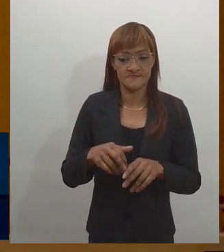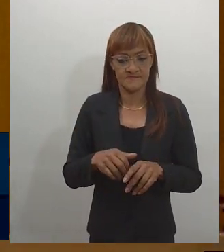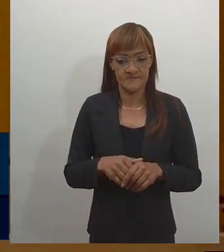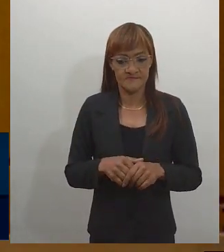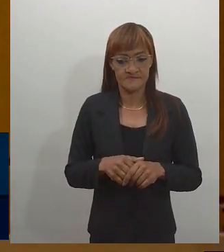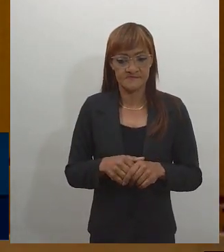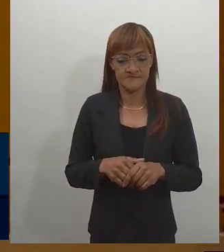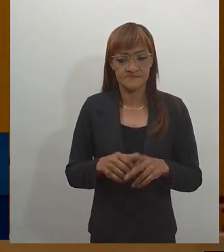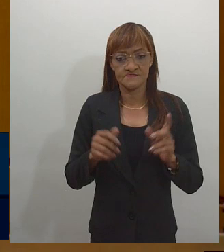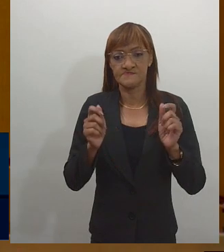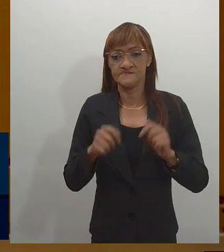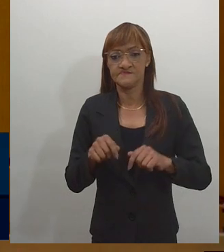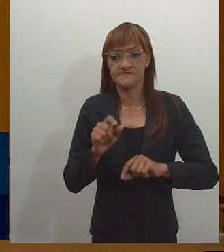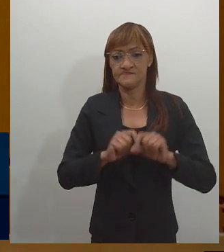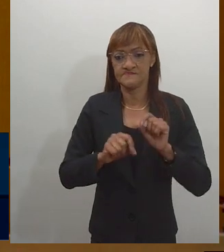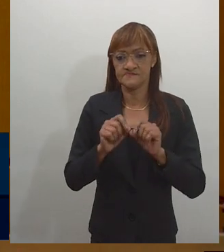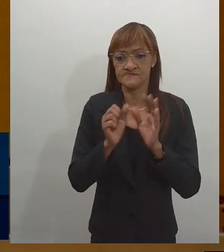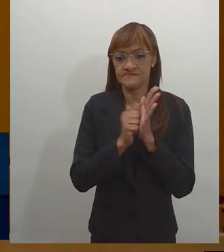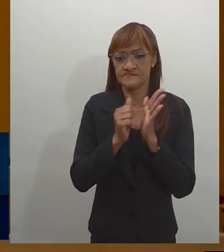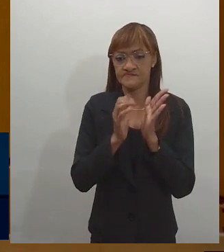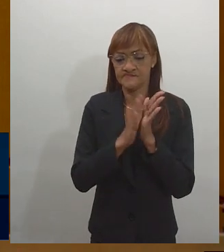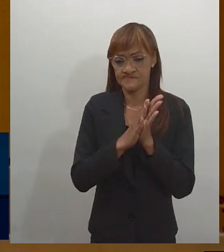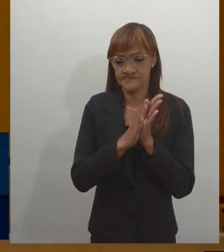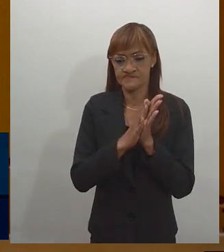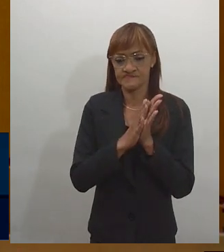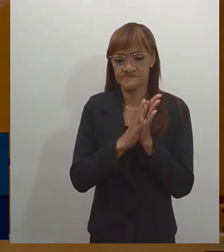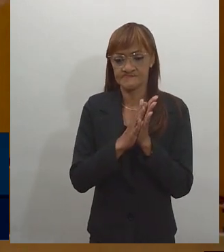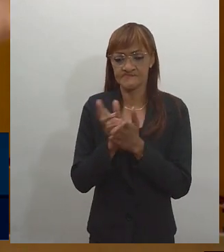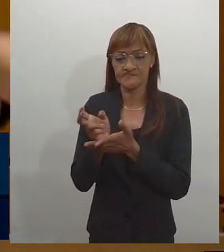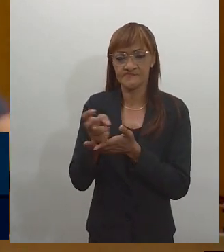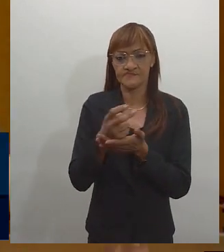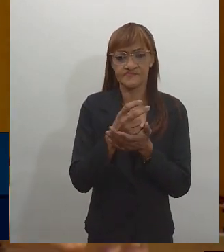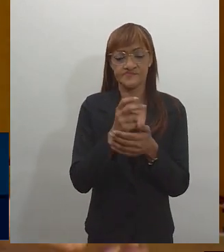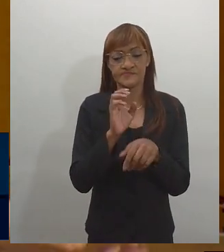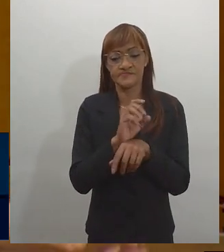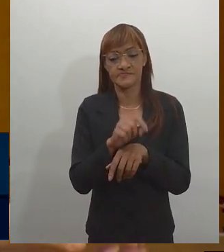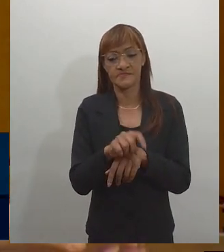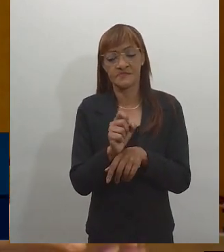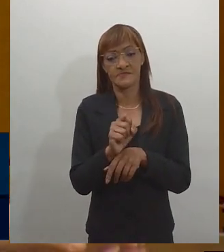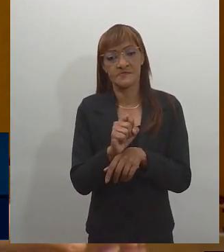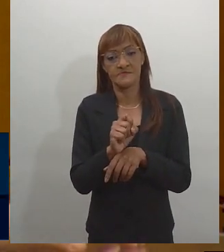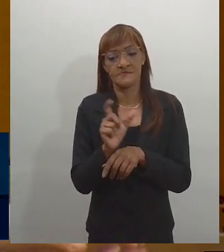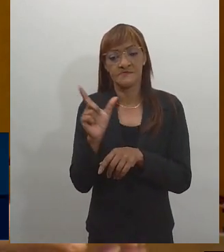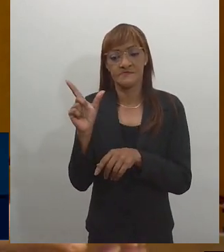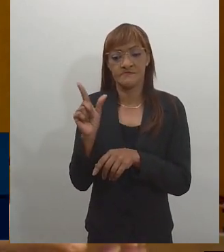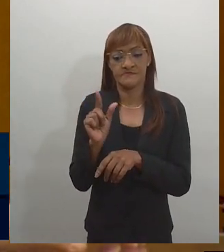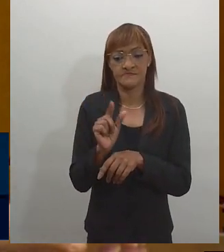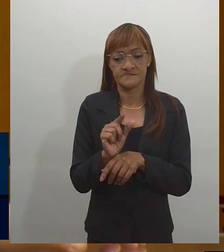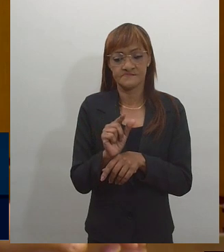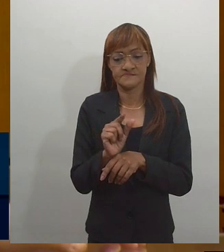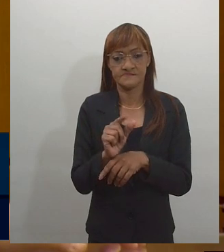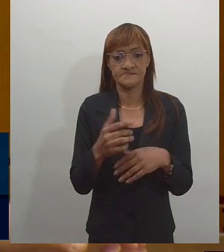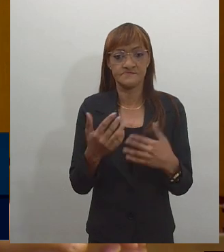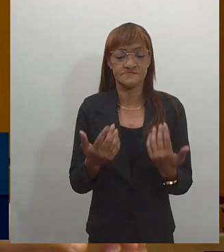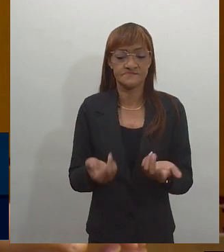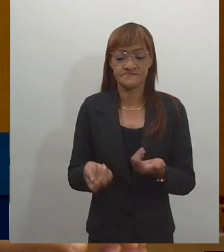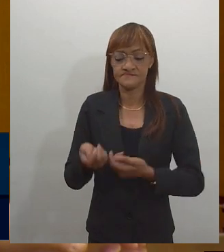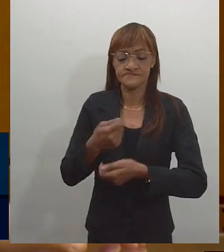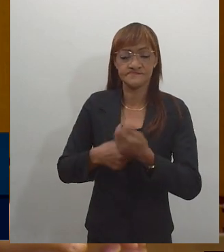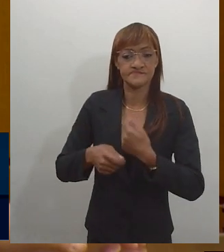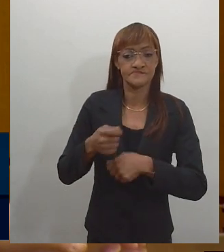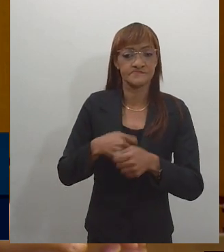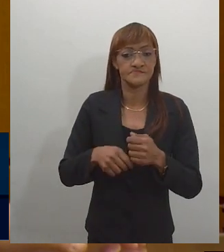multas aumentem a arrecadação do Estado de Sergipe e diminua o poder do comerciante, o poder de quem quer trabalhar